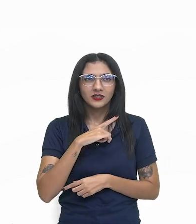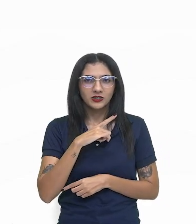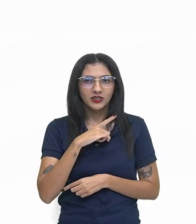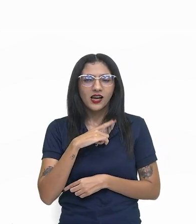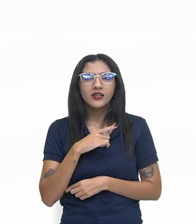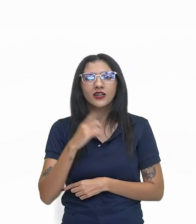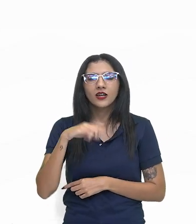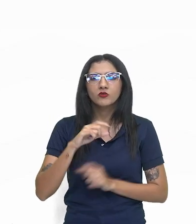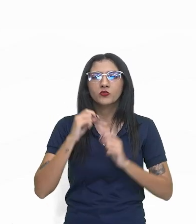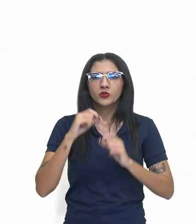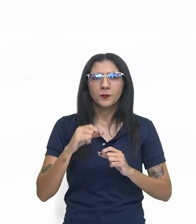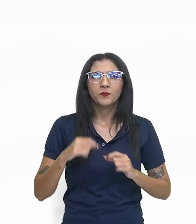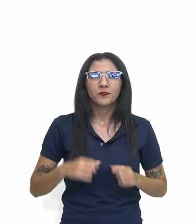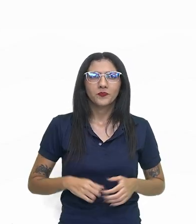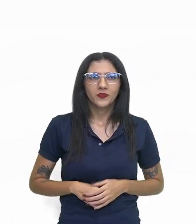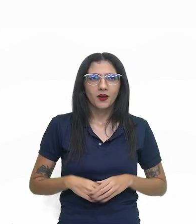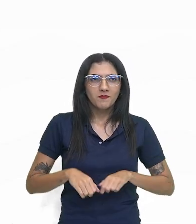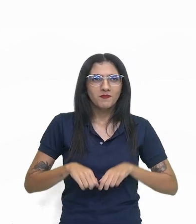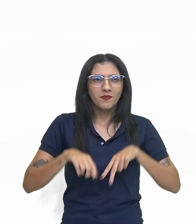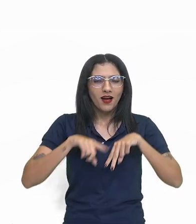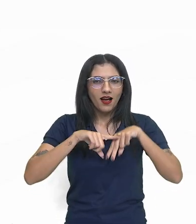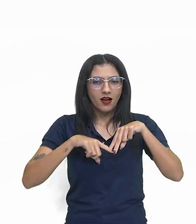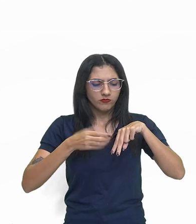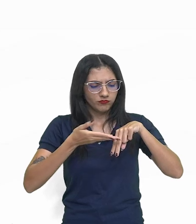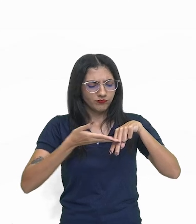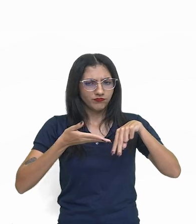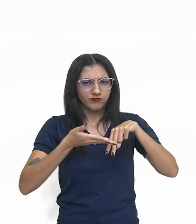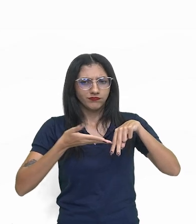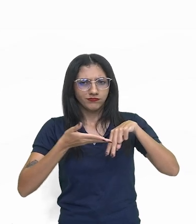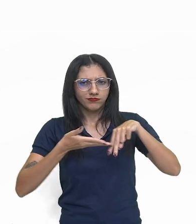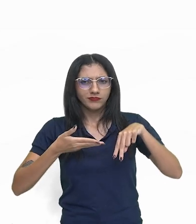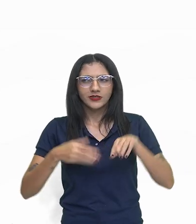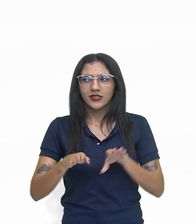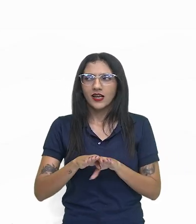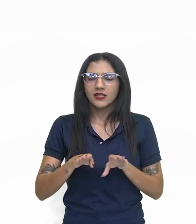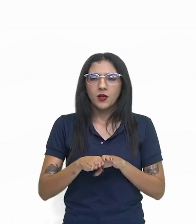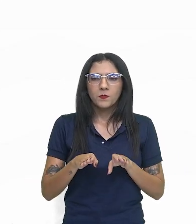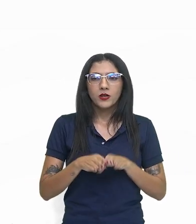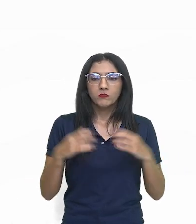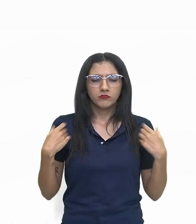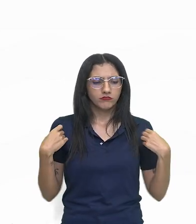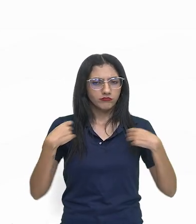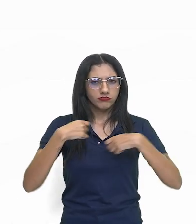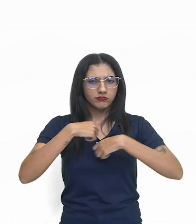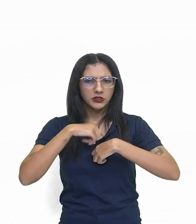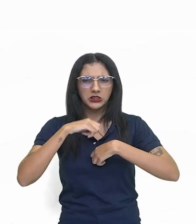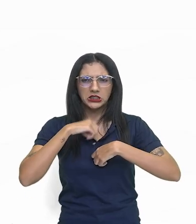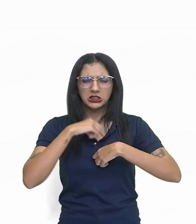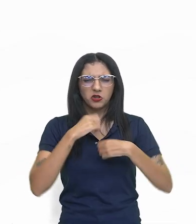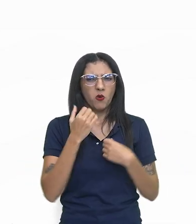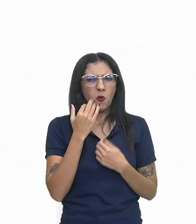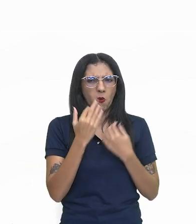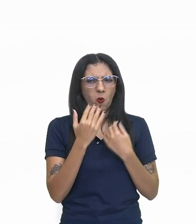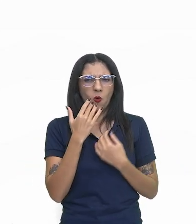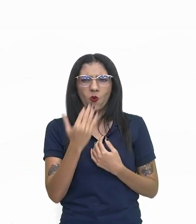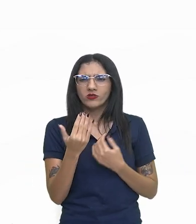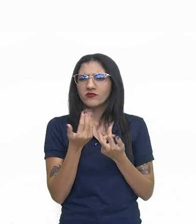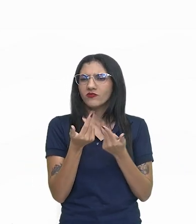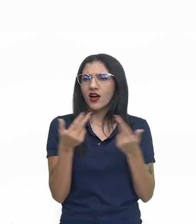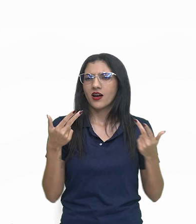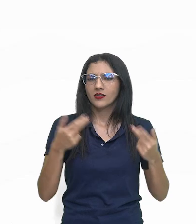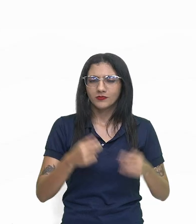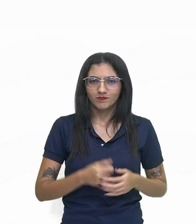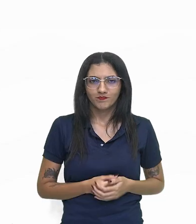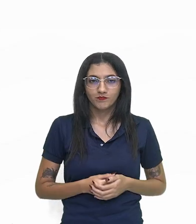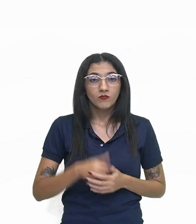trajar uma calça curta no estilo pescador e uma camisa que contém estampas. Já a mulher vai